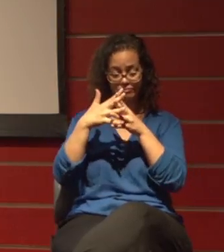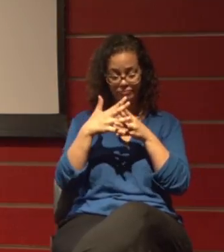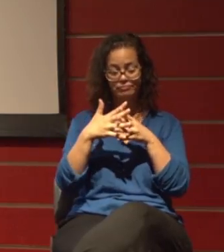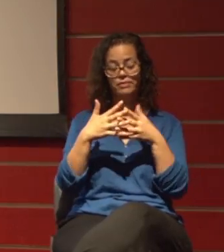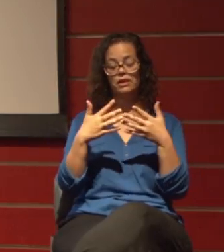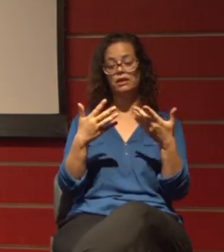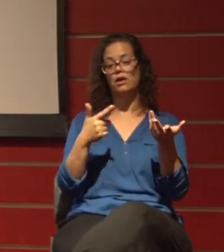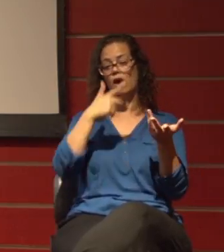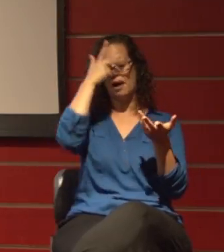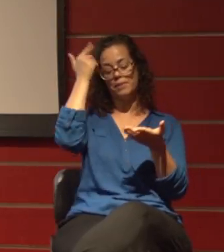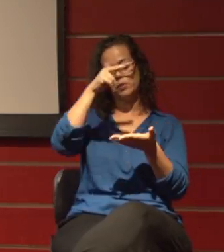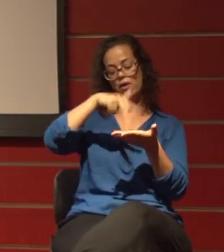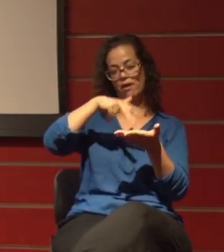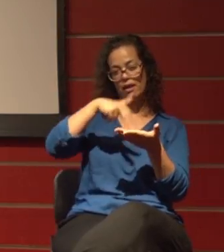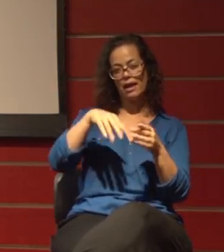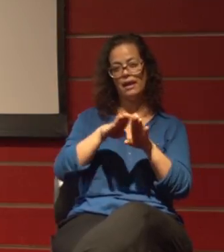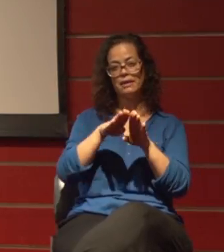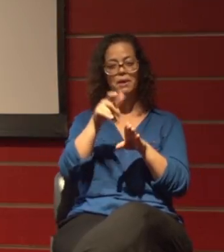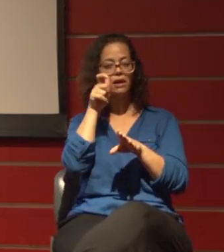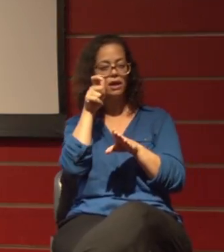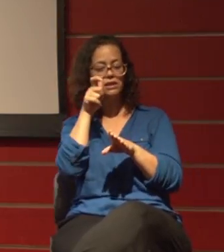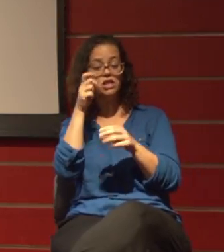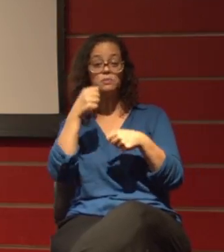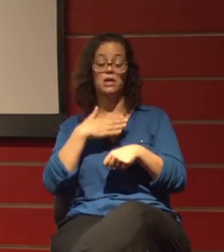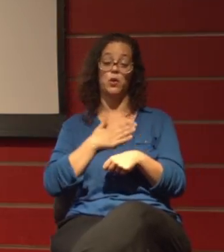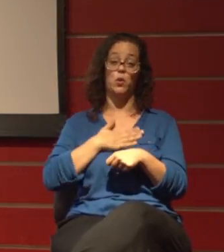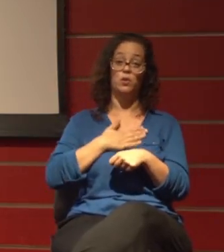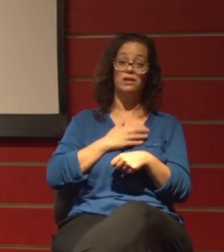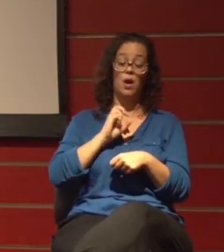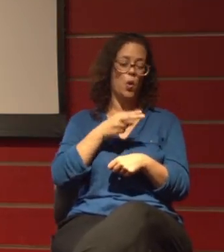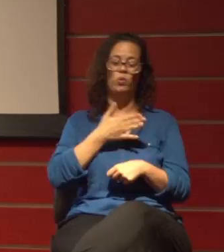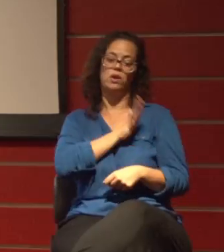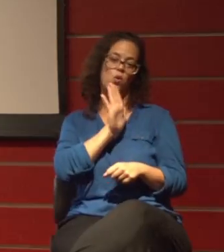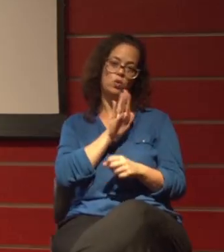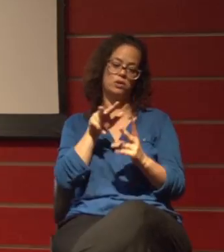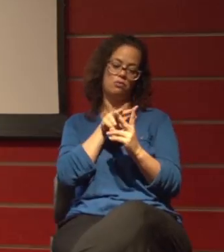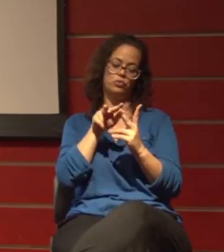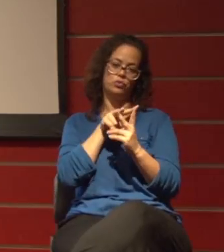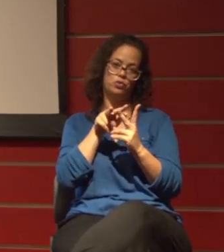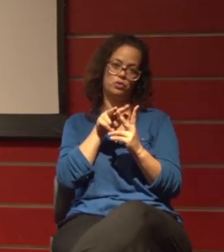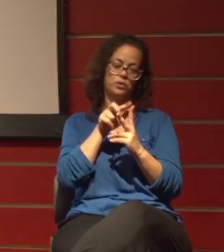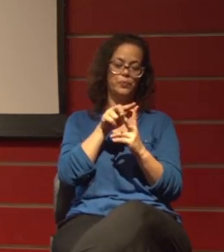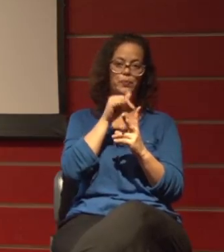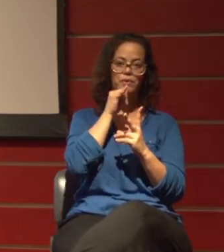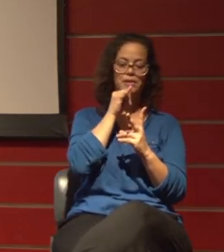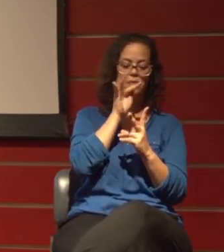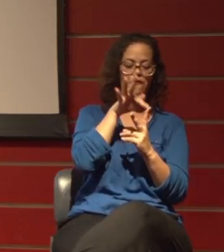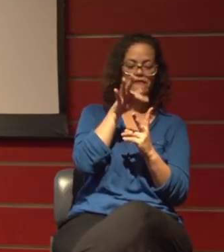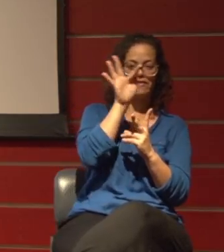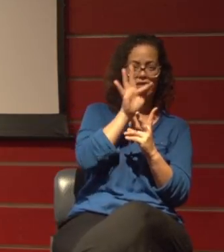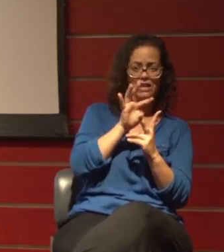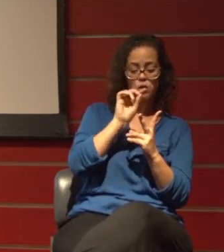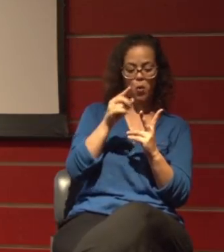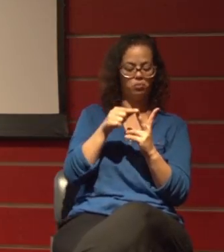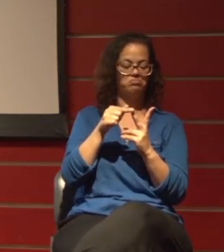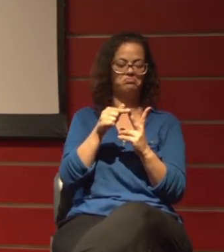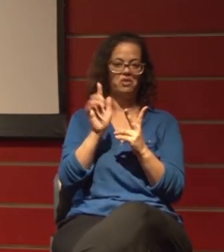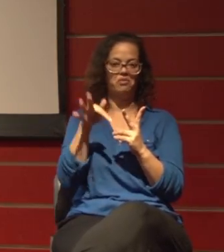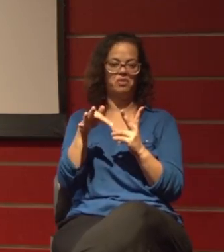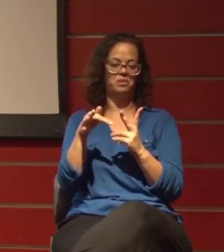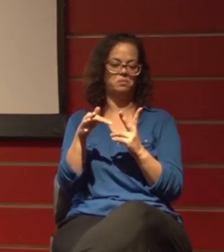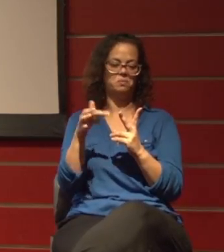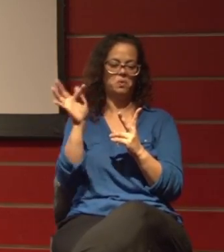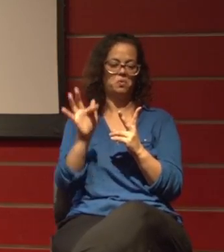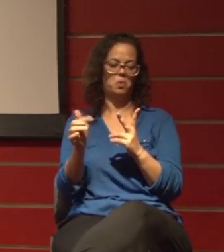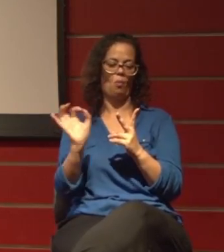espectador devem ser satisfeitas ou ins feitas final feliz ou não feliz ok eh você